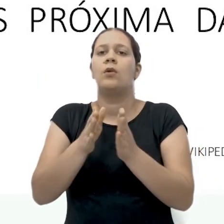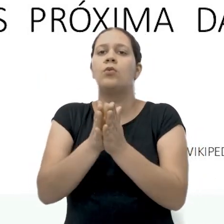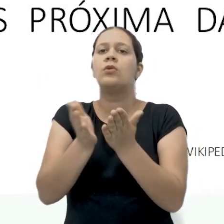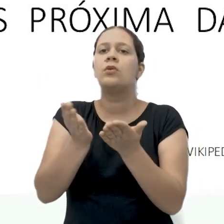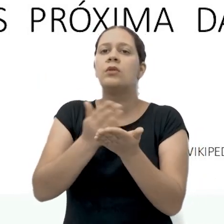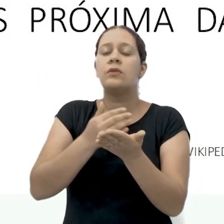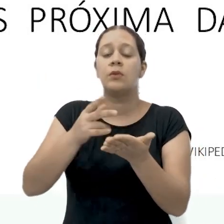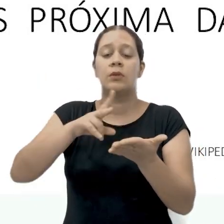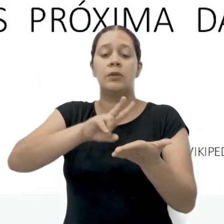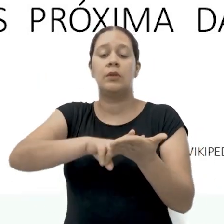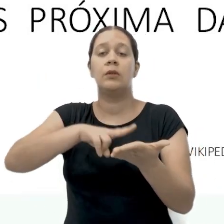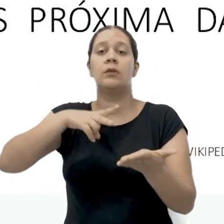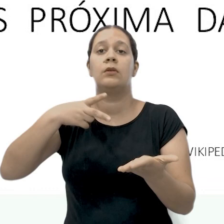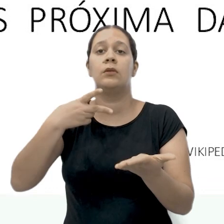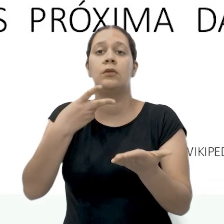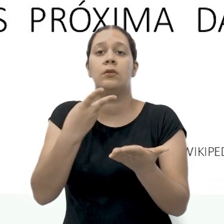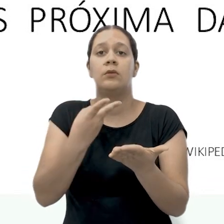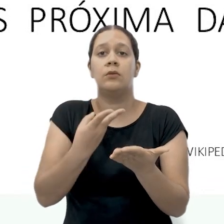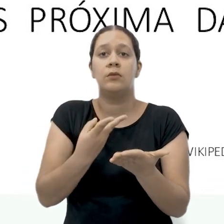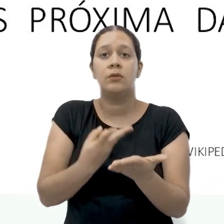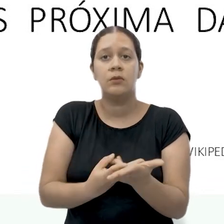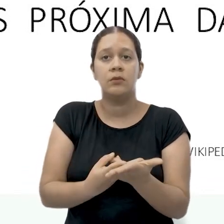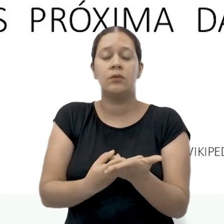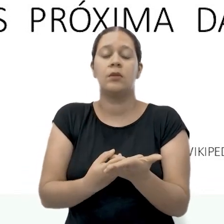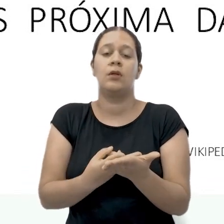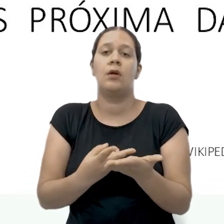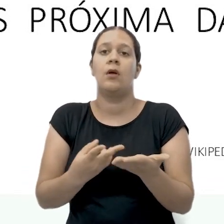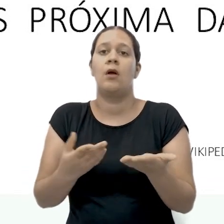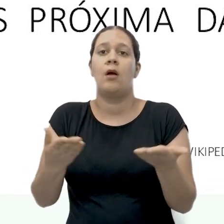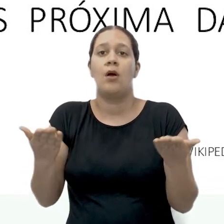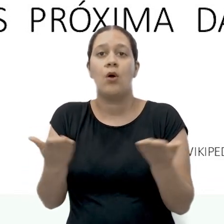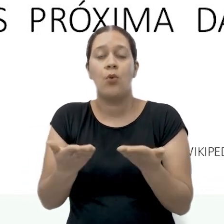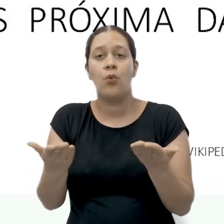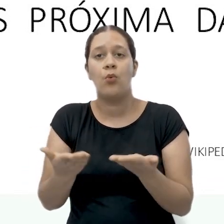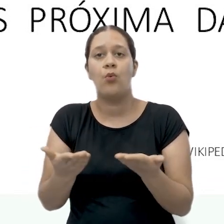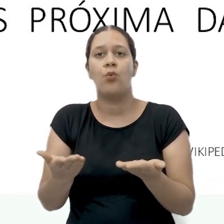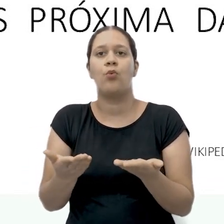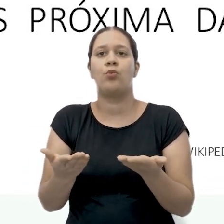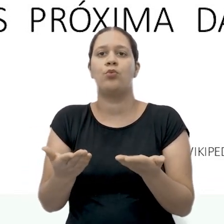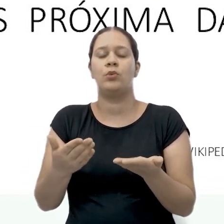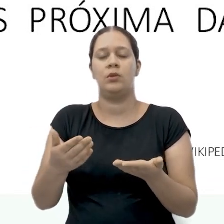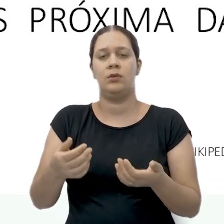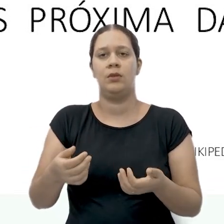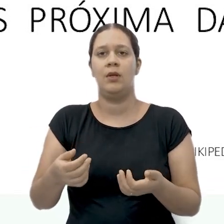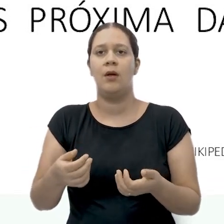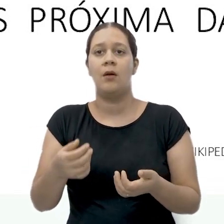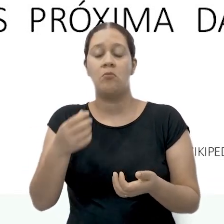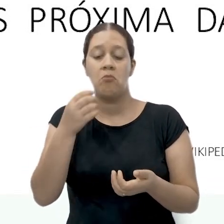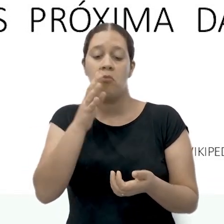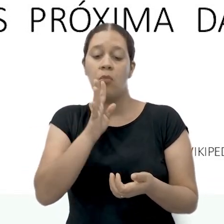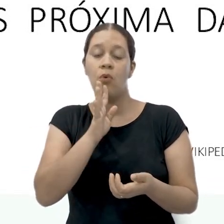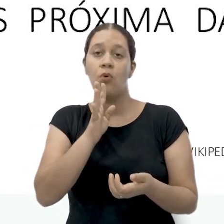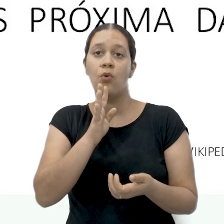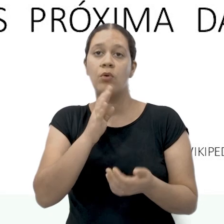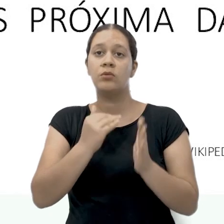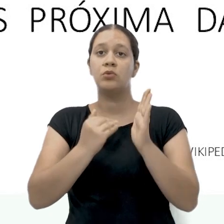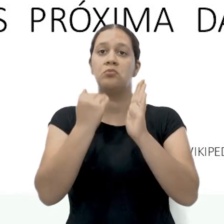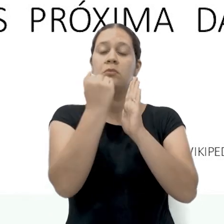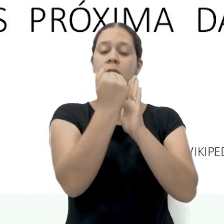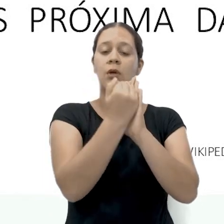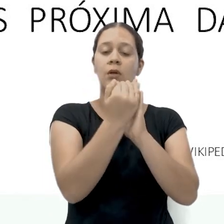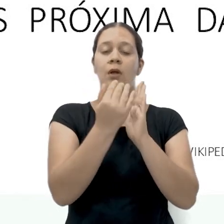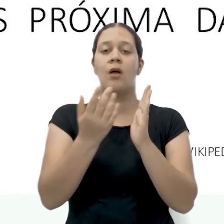são traduzidos para línguas modernas. Reconhece habitualmente a superioridade da língua